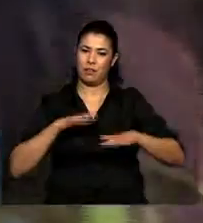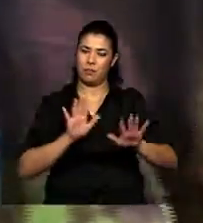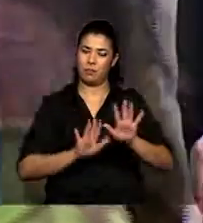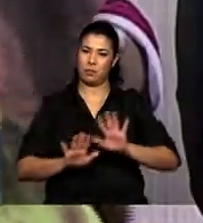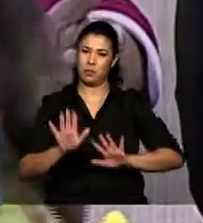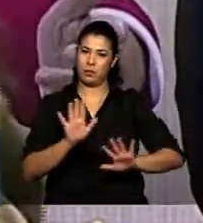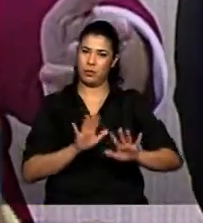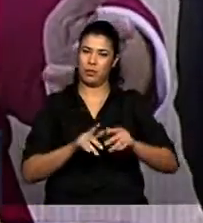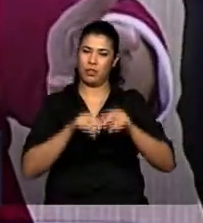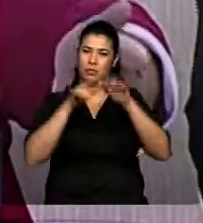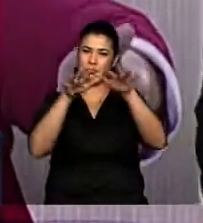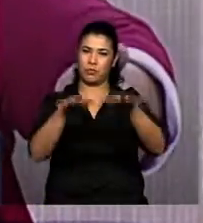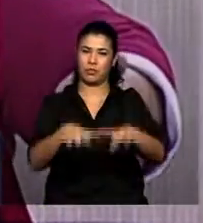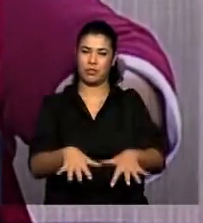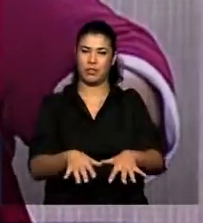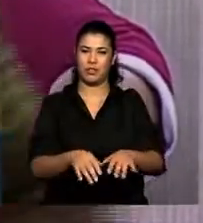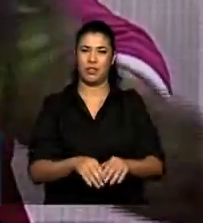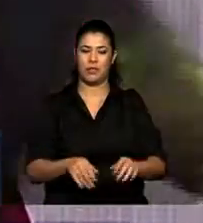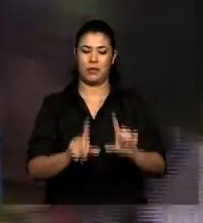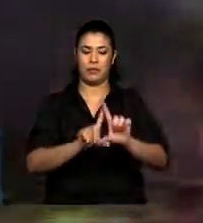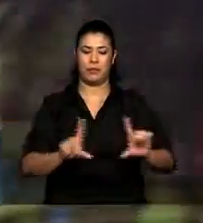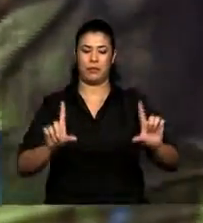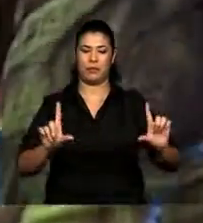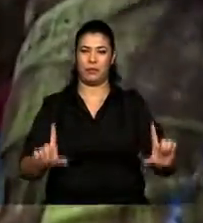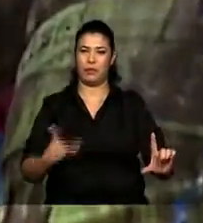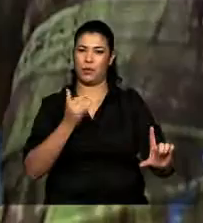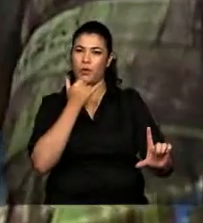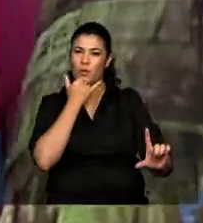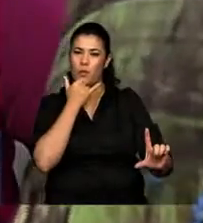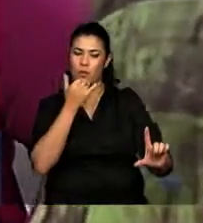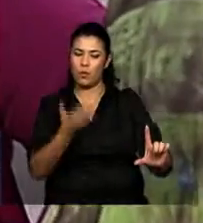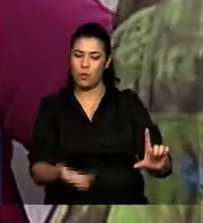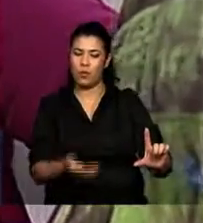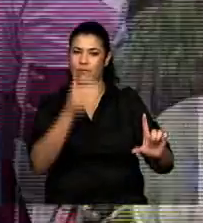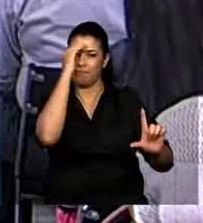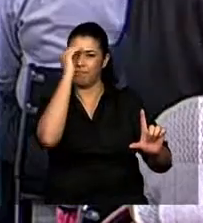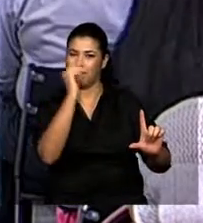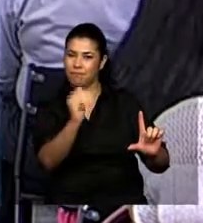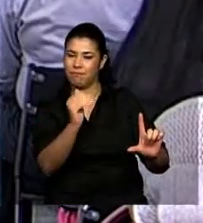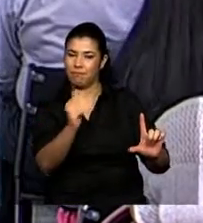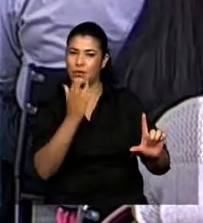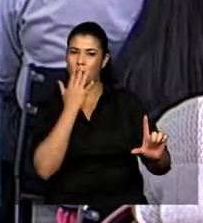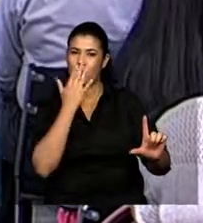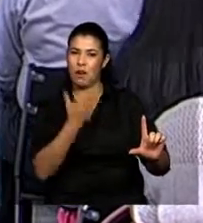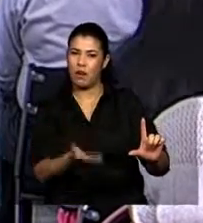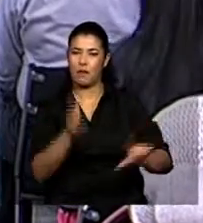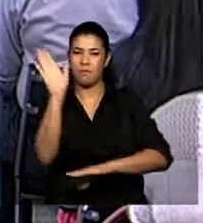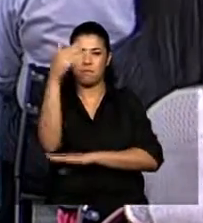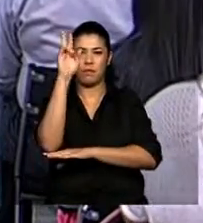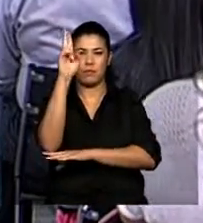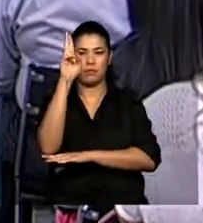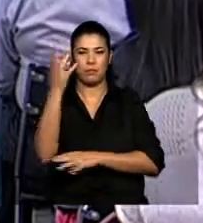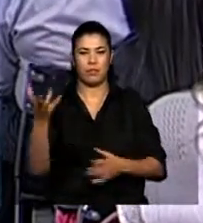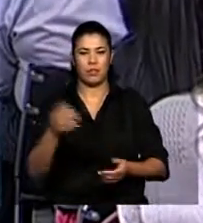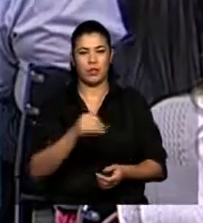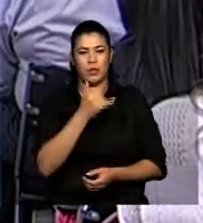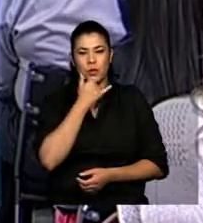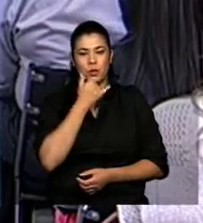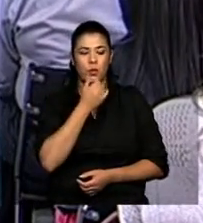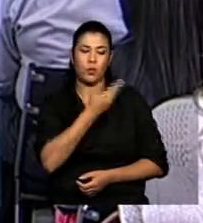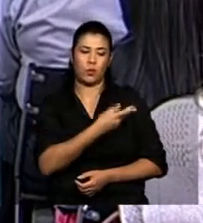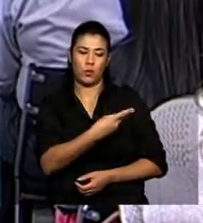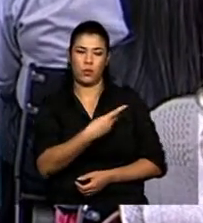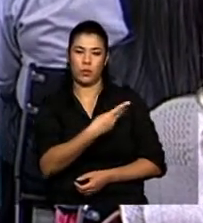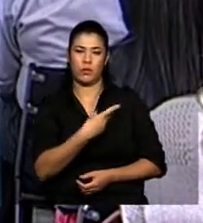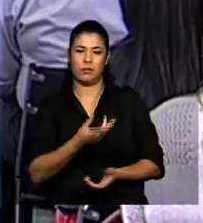Marcinha, você. Vai lá. Só o que me falta, seu derrubar nome a bandeira. Segurará a bandeira, olha isso aí dele. Legal. Eu e o Rossetinho, você ficou